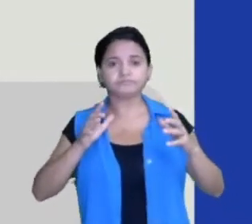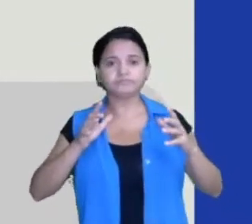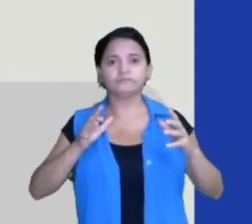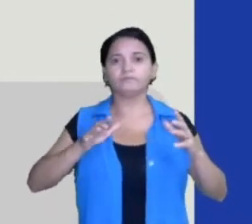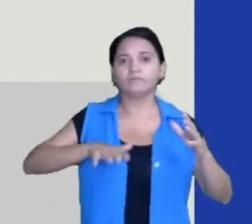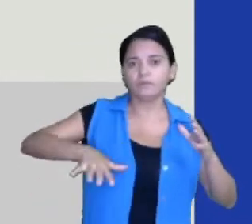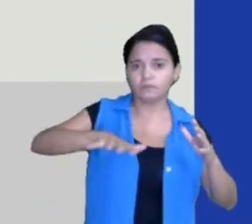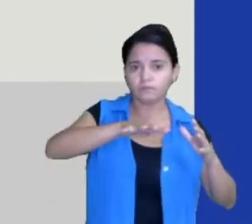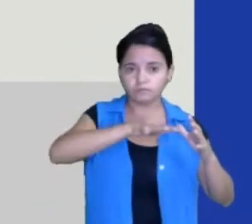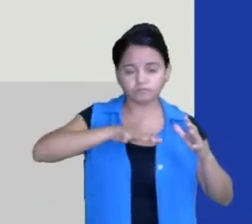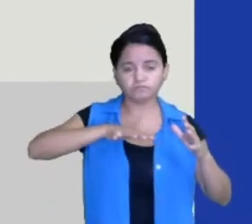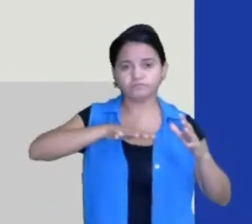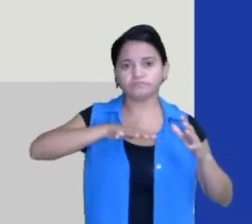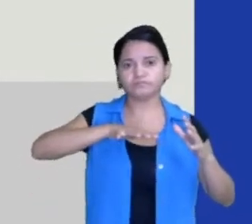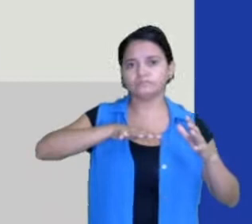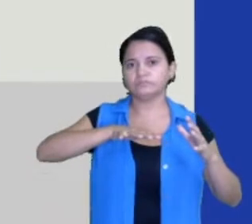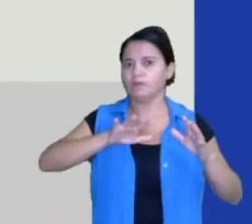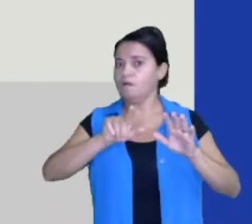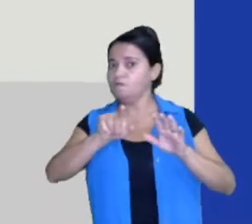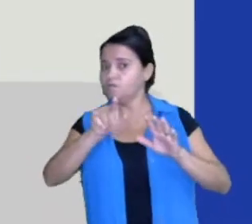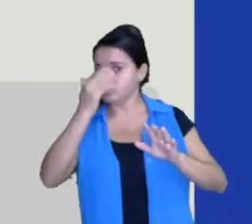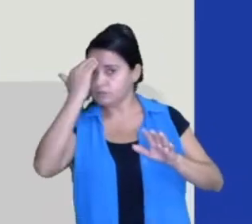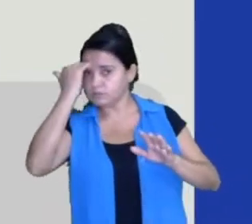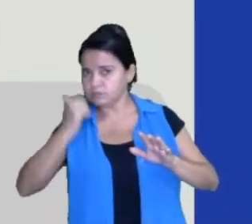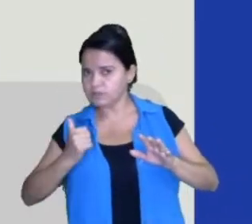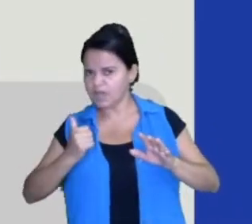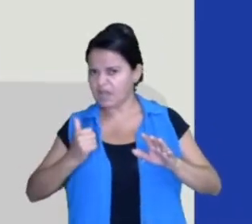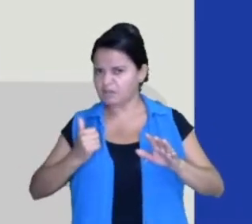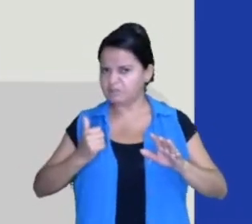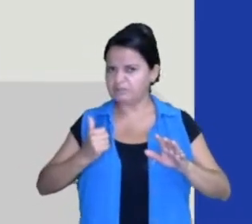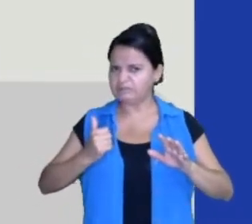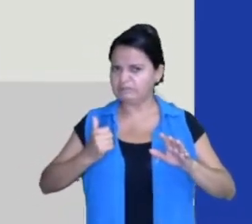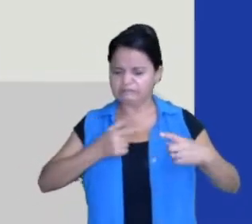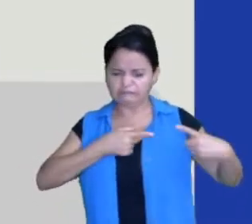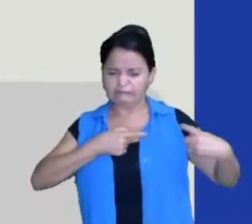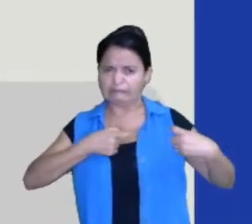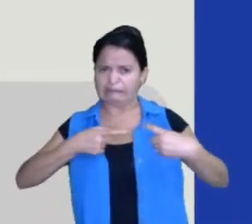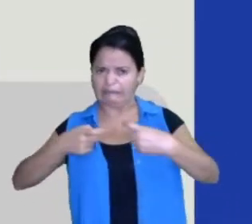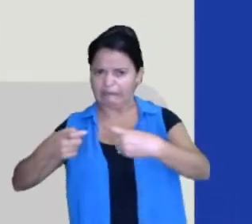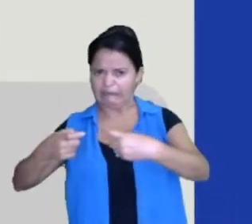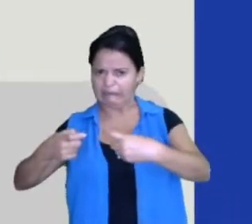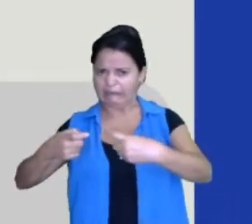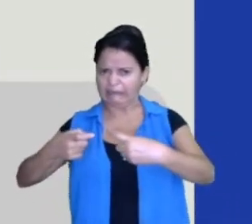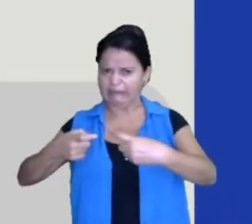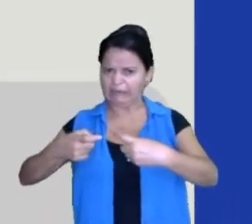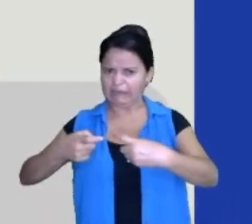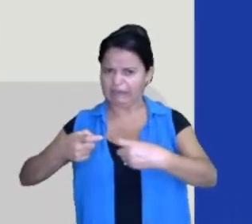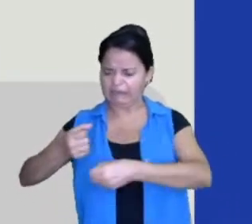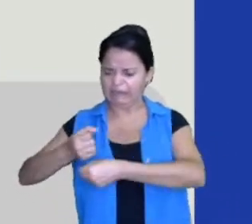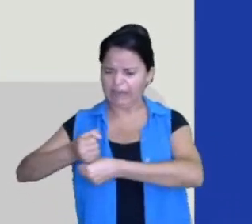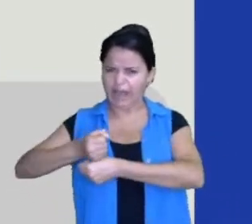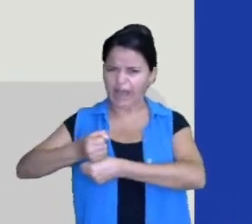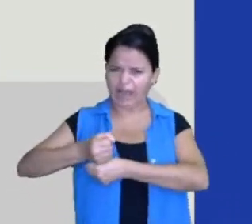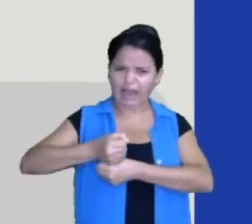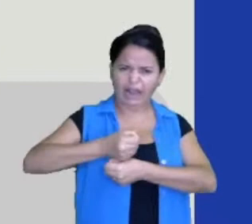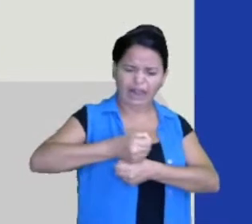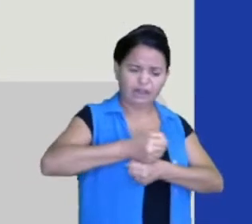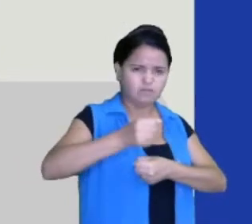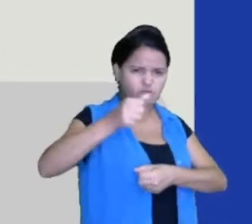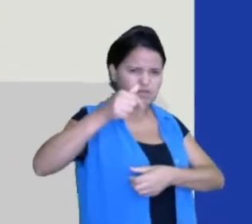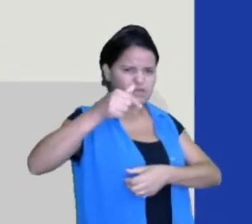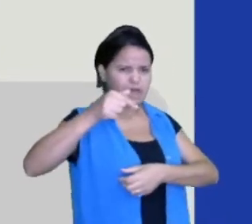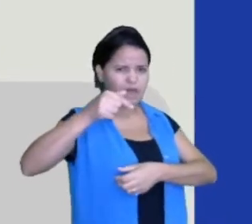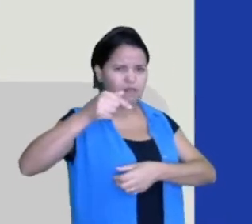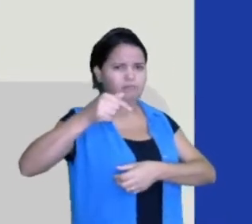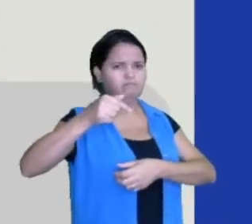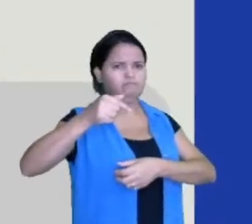Vocês sabem que uma guerra ela não dura 7 anos sem alguma interrupção. Existe